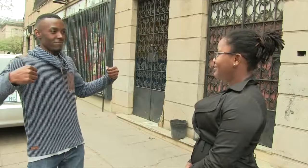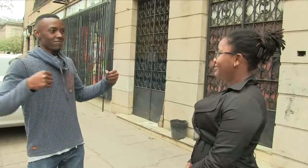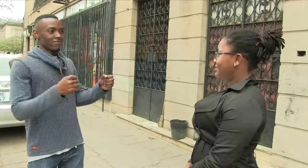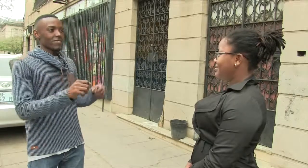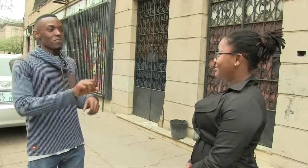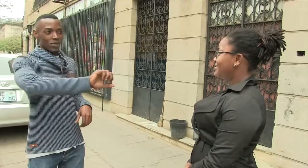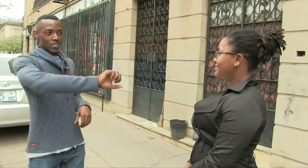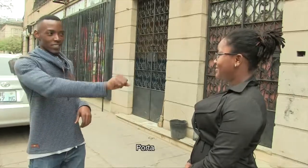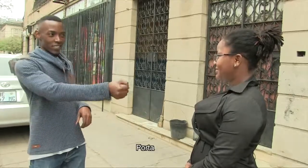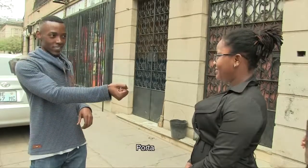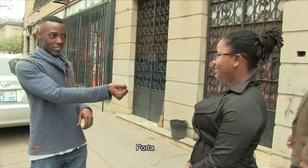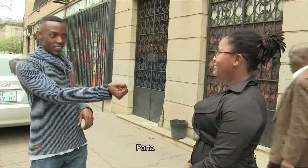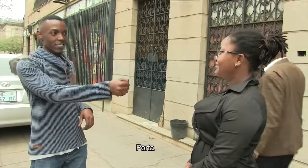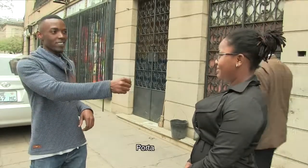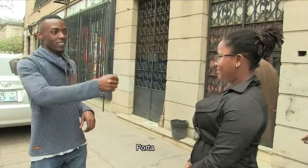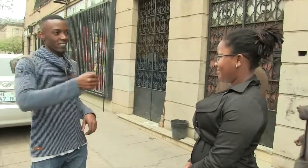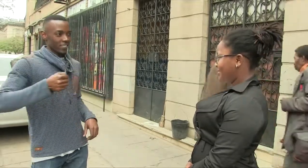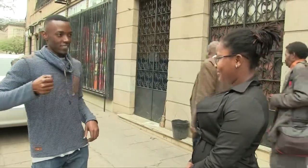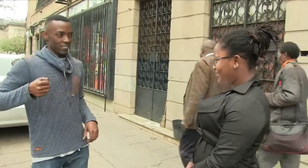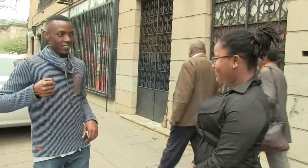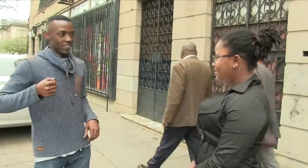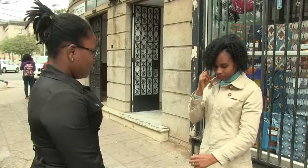porta